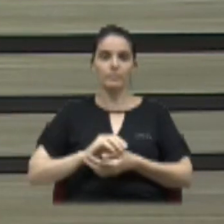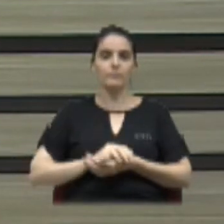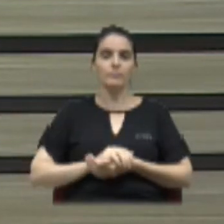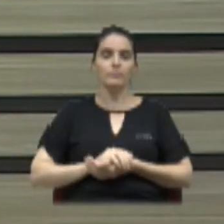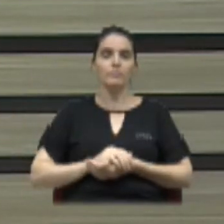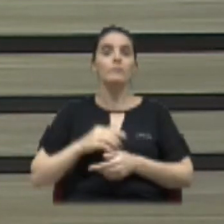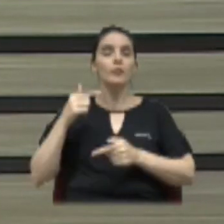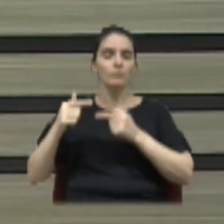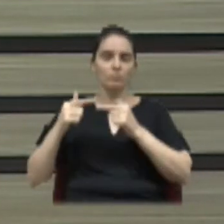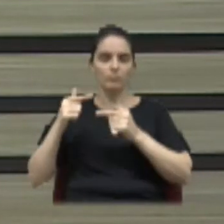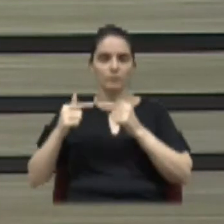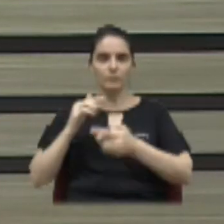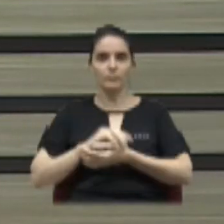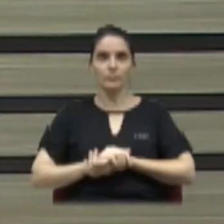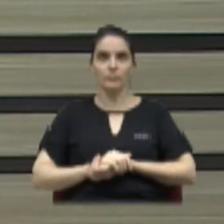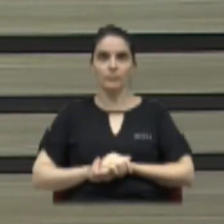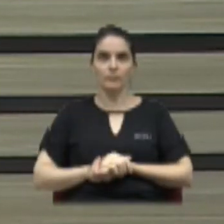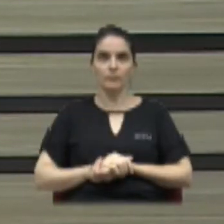7/2018 está em discussão.